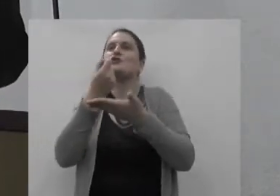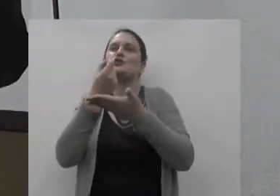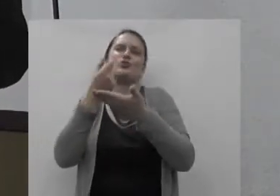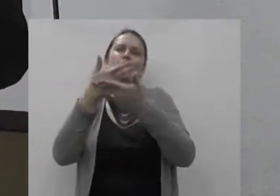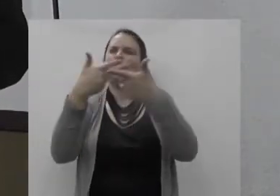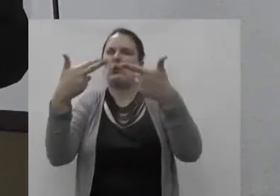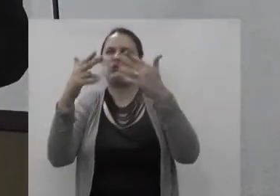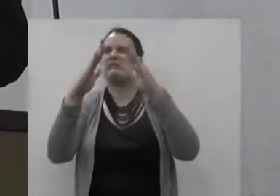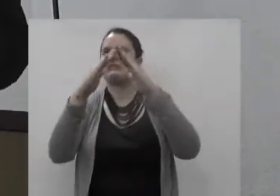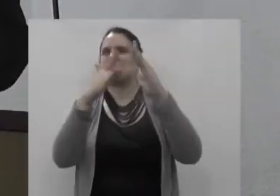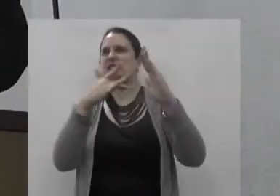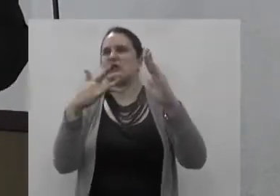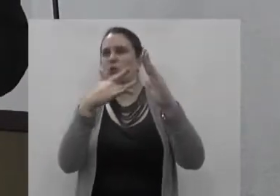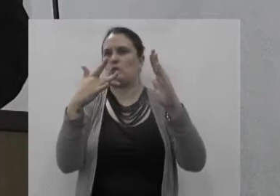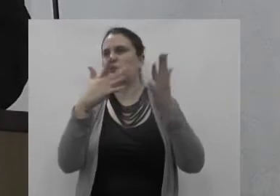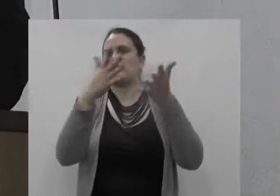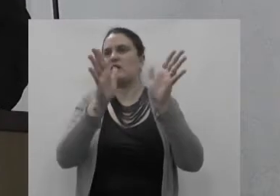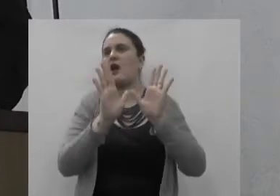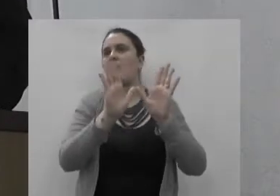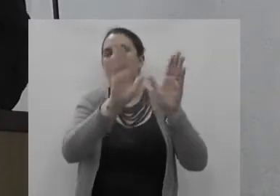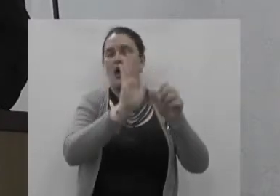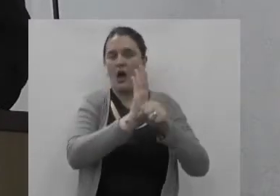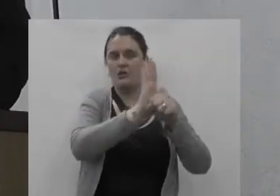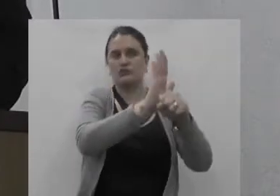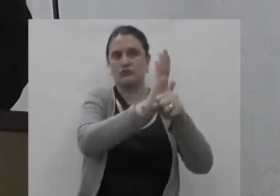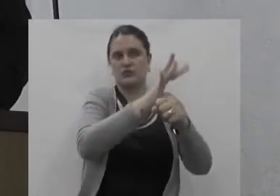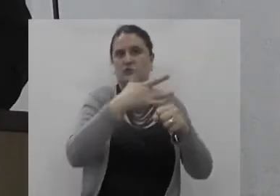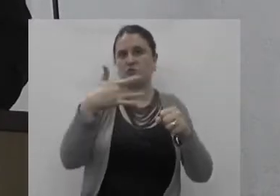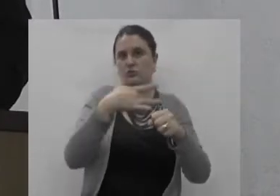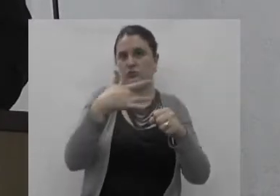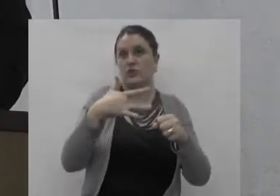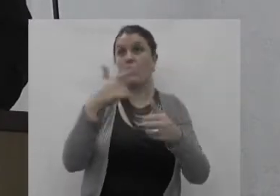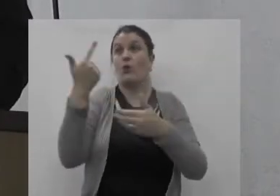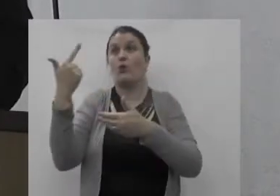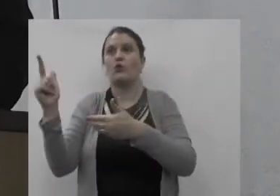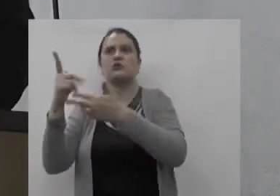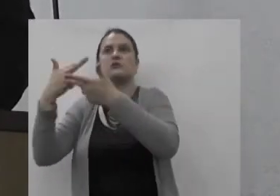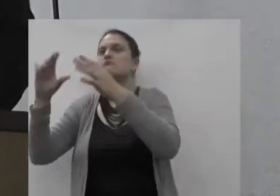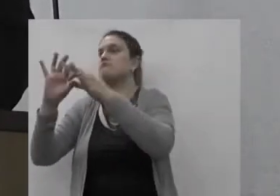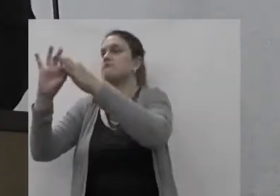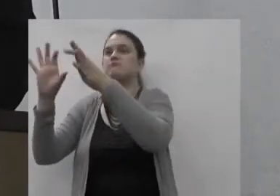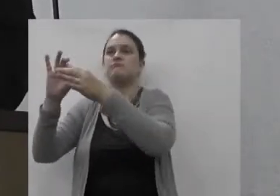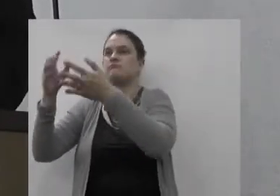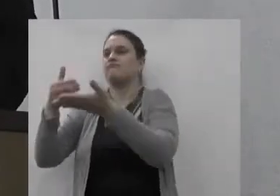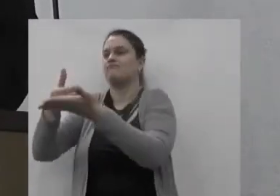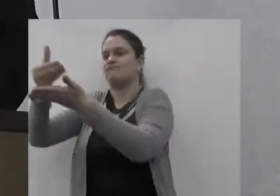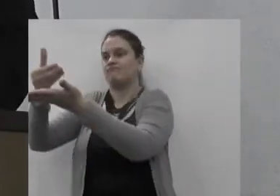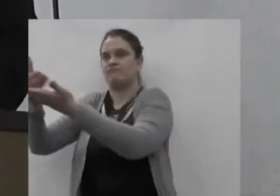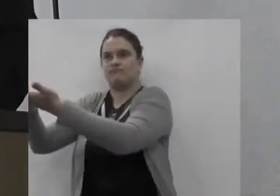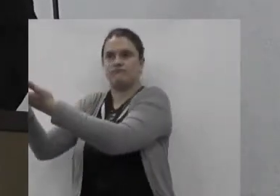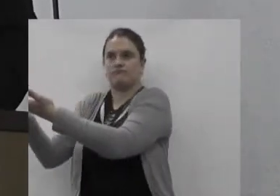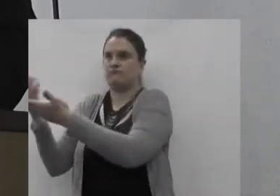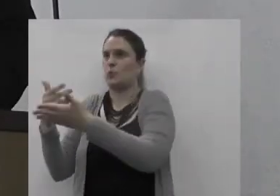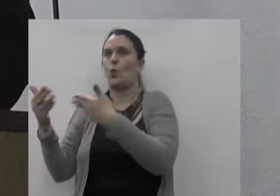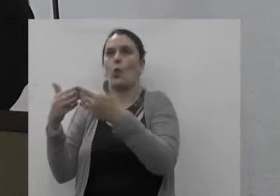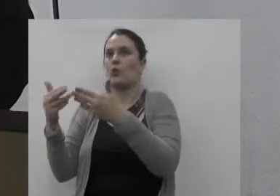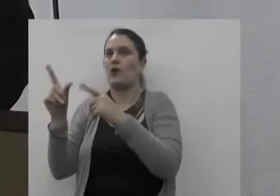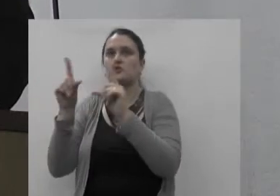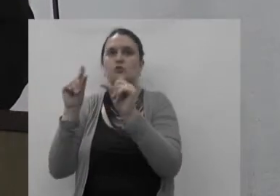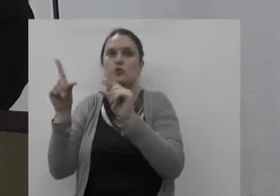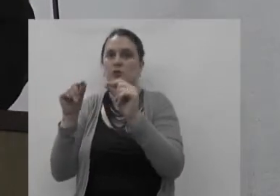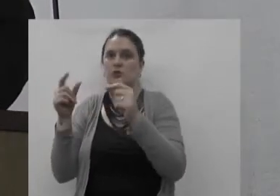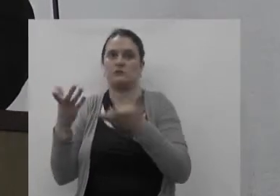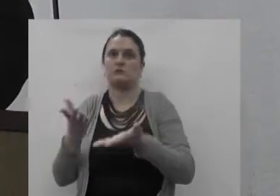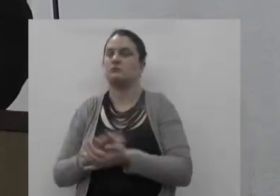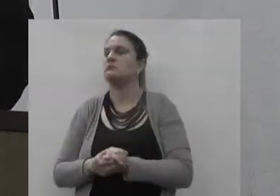tirar aquela obrigatoriedade, porque a obrigatoriedade já está constitucionalmente falando. Então, não tem nada de